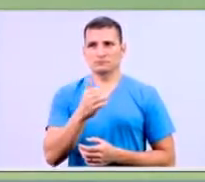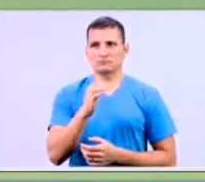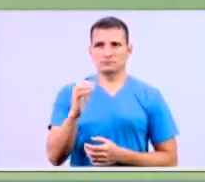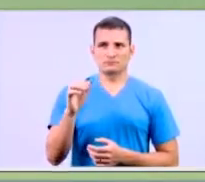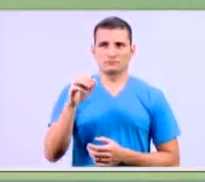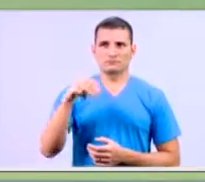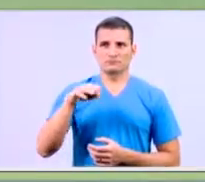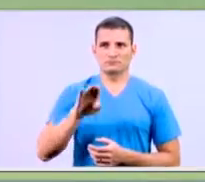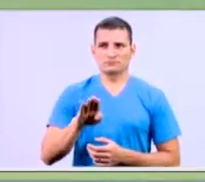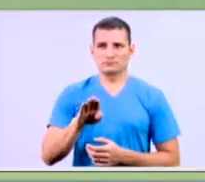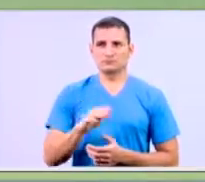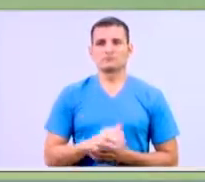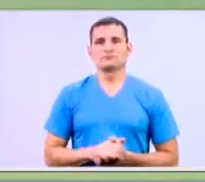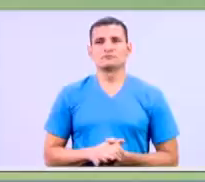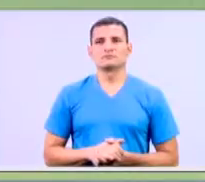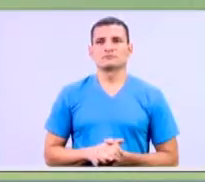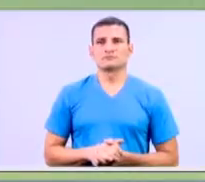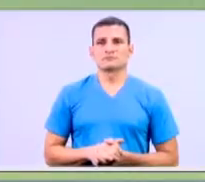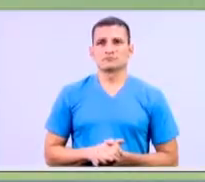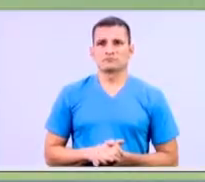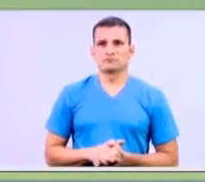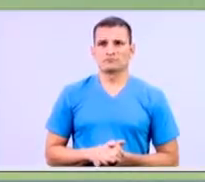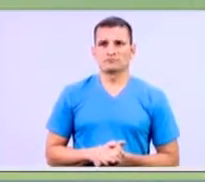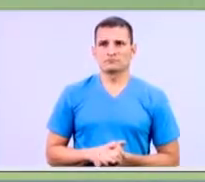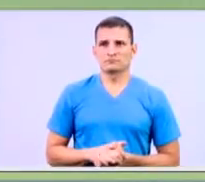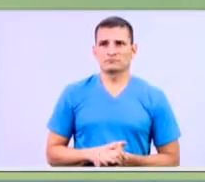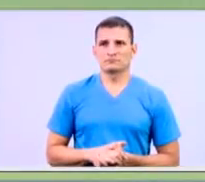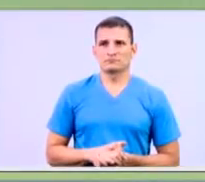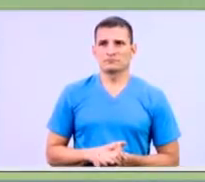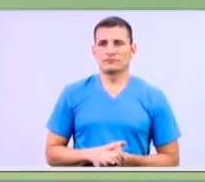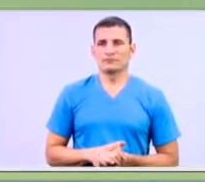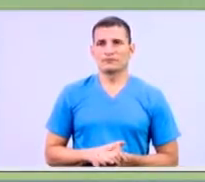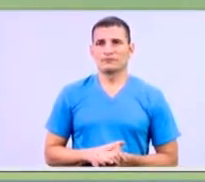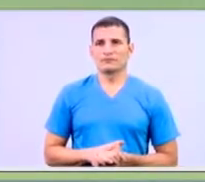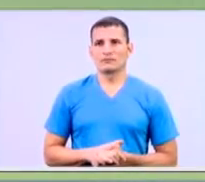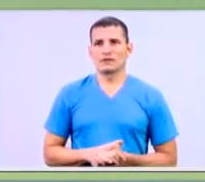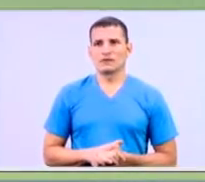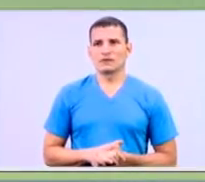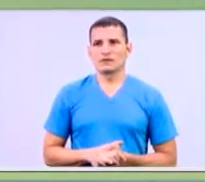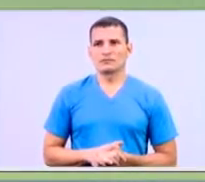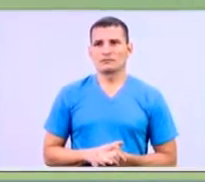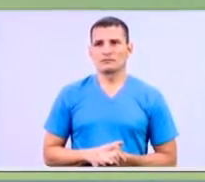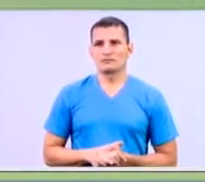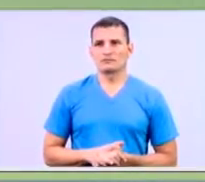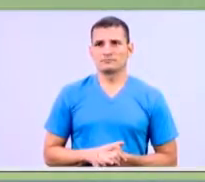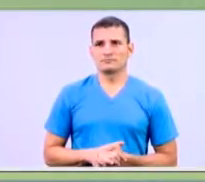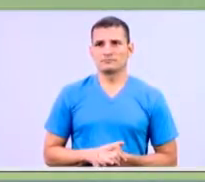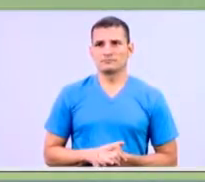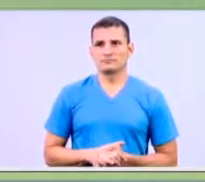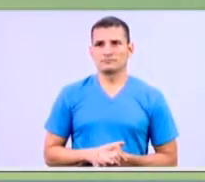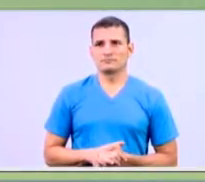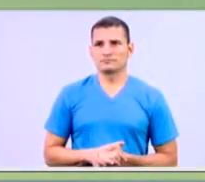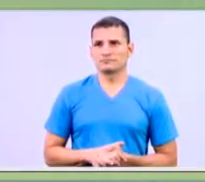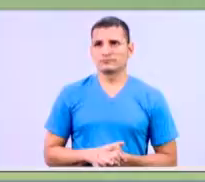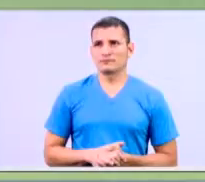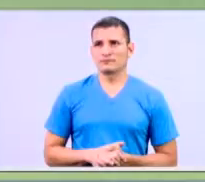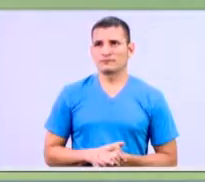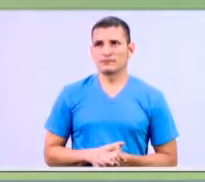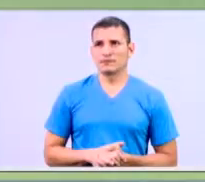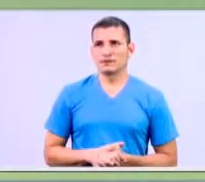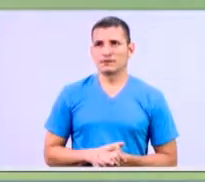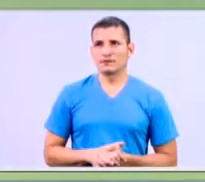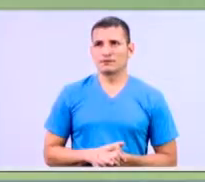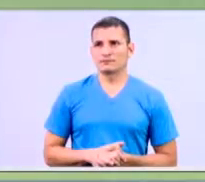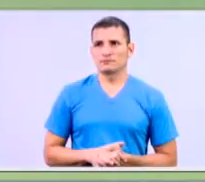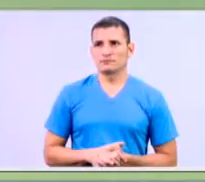daqui, lembrem, é aquela situação em que o Access Point conecta num cabo. Só para ilustrar, vamos chamar esse aqui